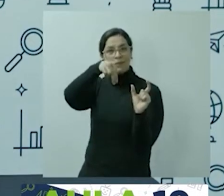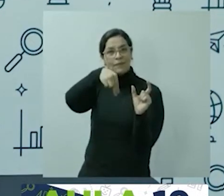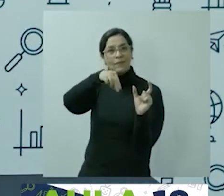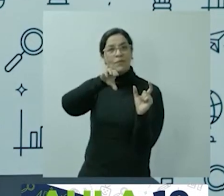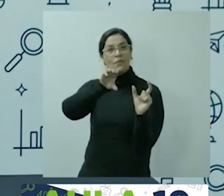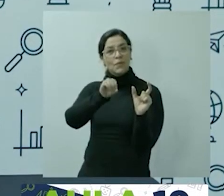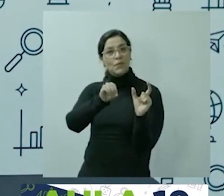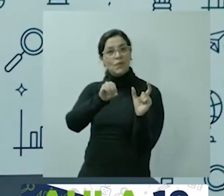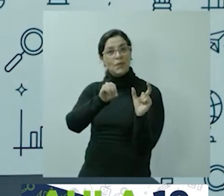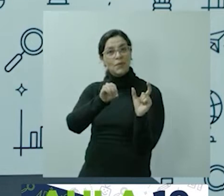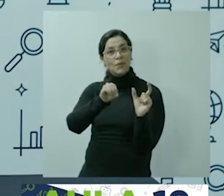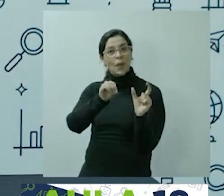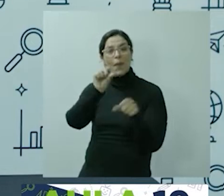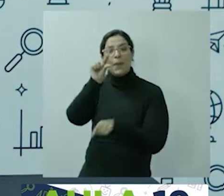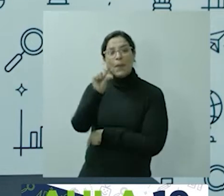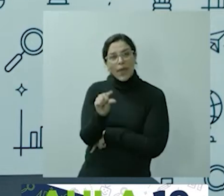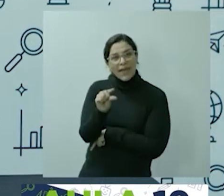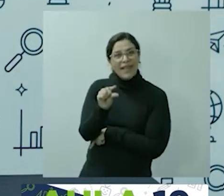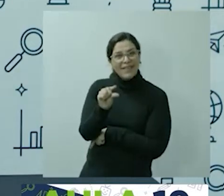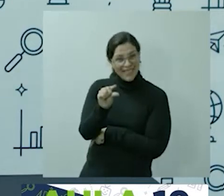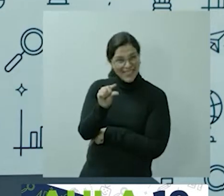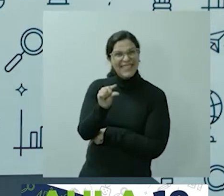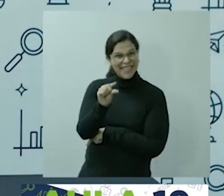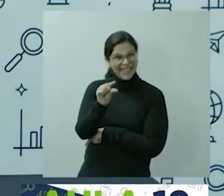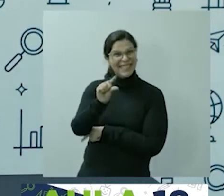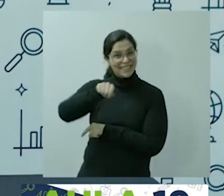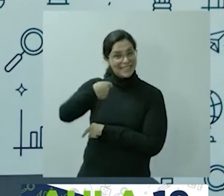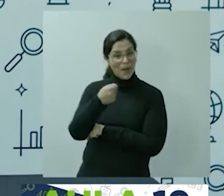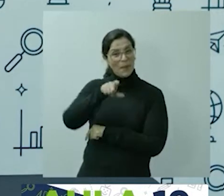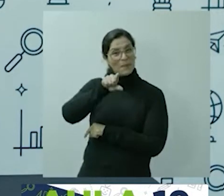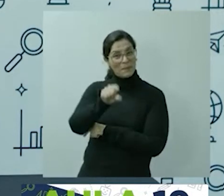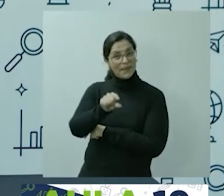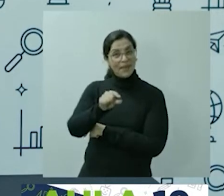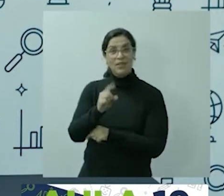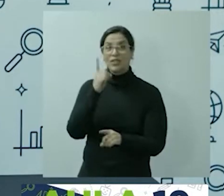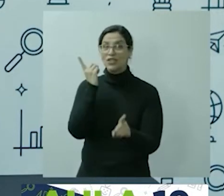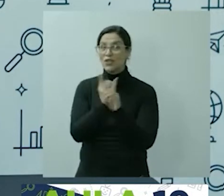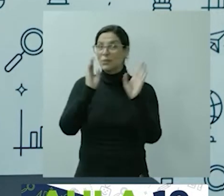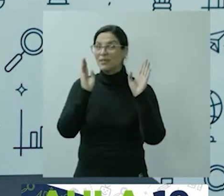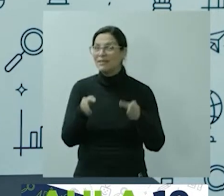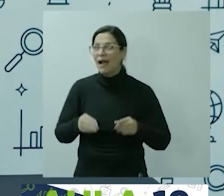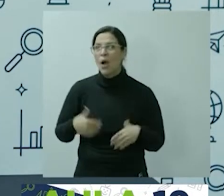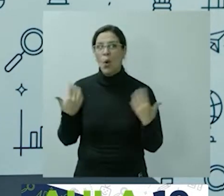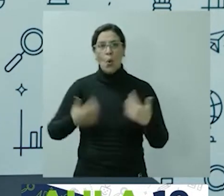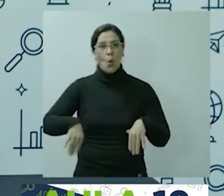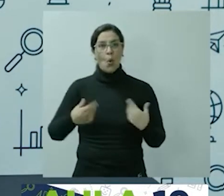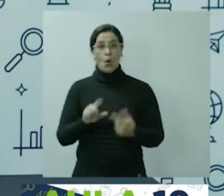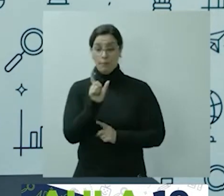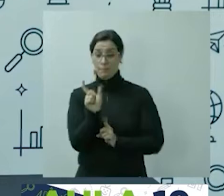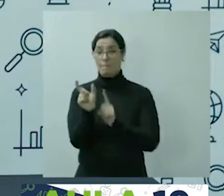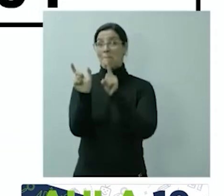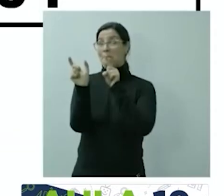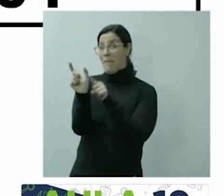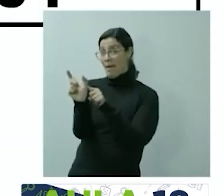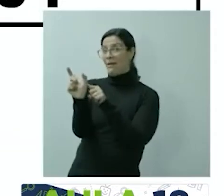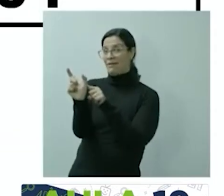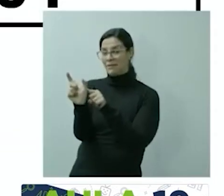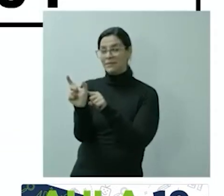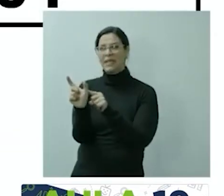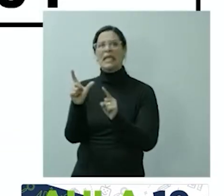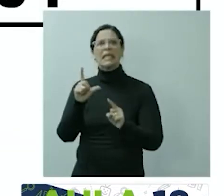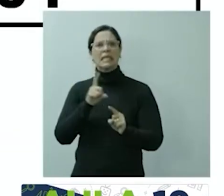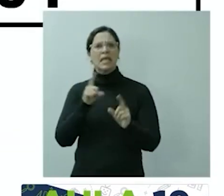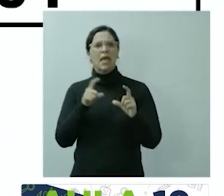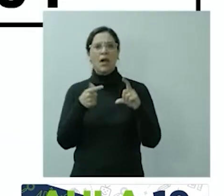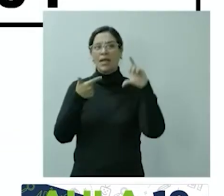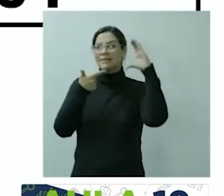Pequeno. Pequeno. Será que já dá para descobrir o que é? Vamos para a próxima palavra. Temos